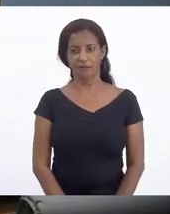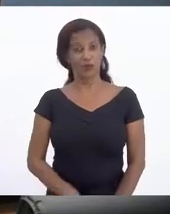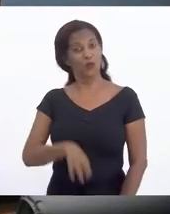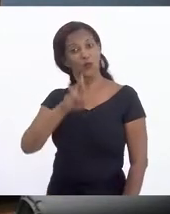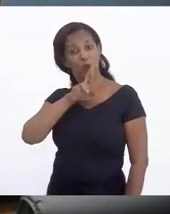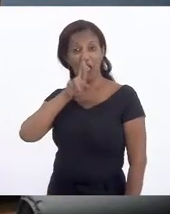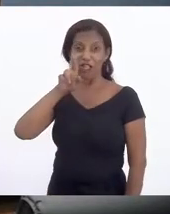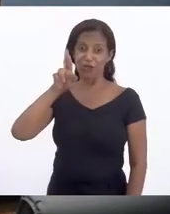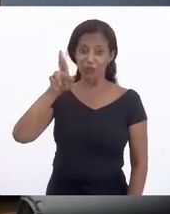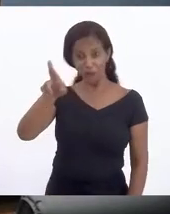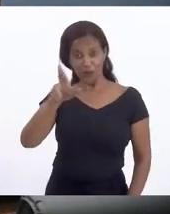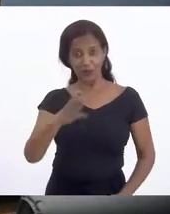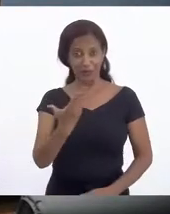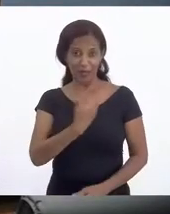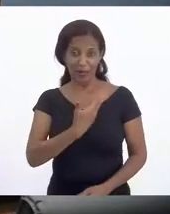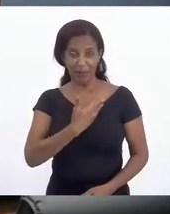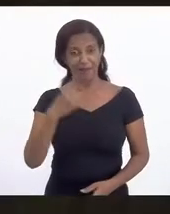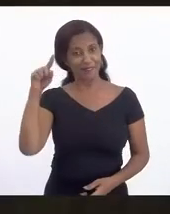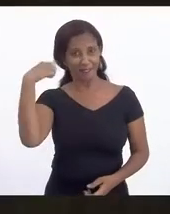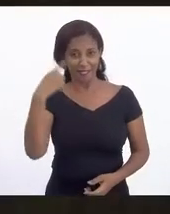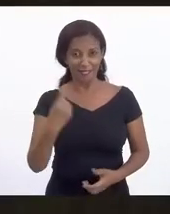Respondendo a minha querida Dani Monteiro,